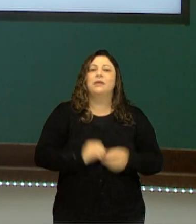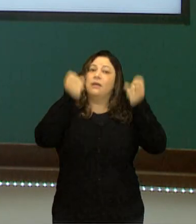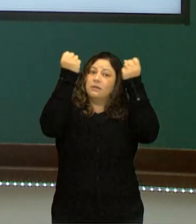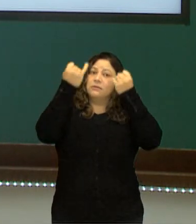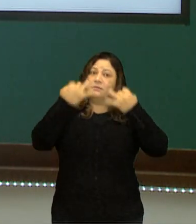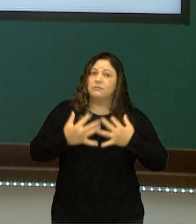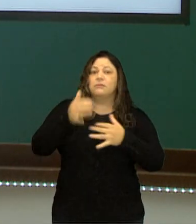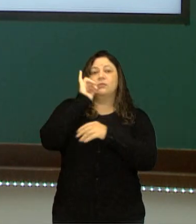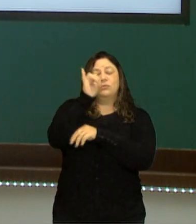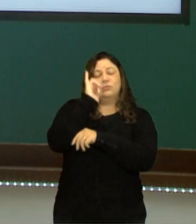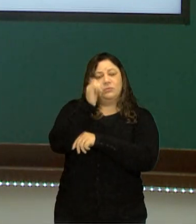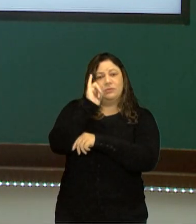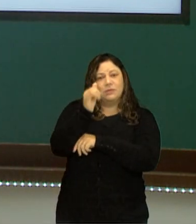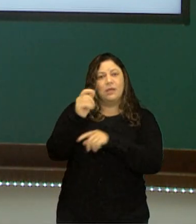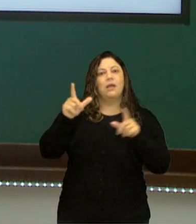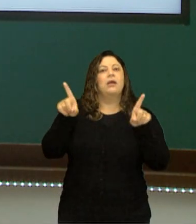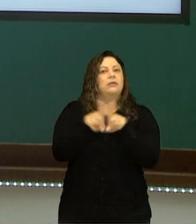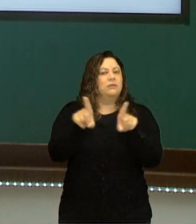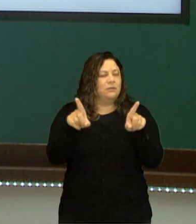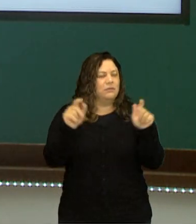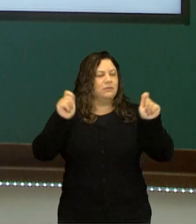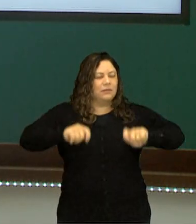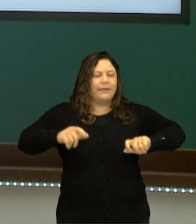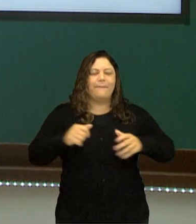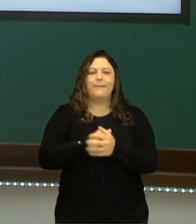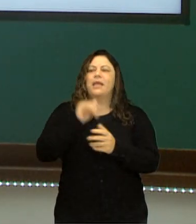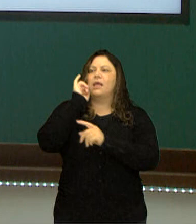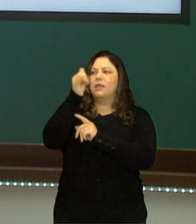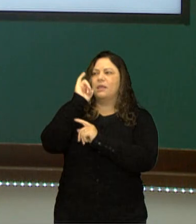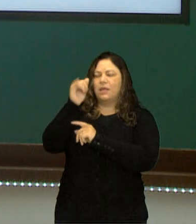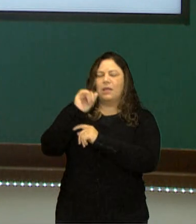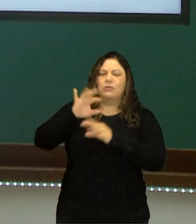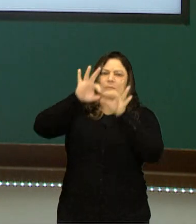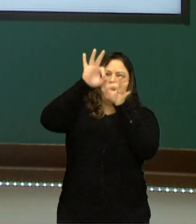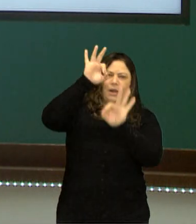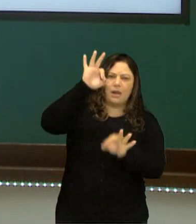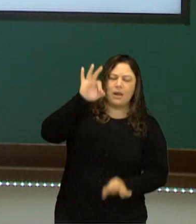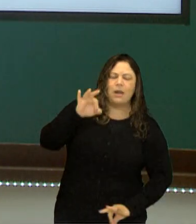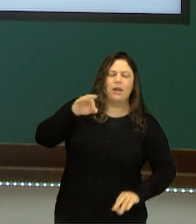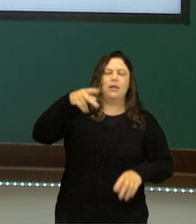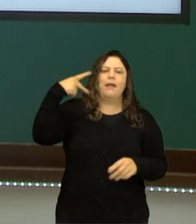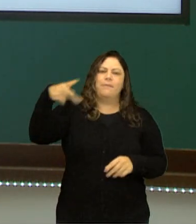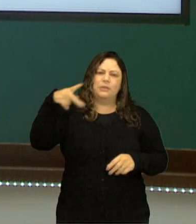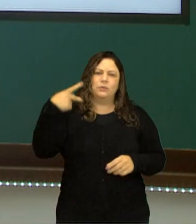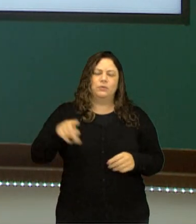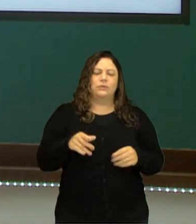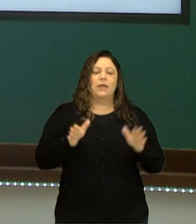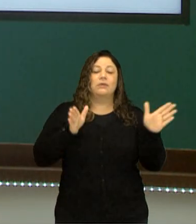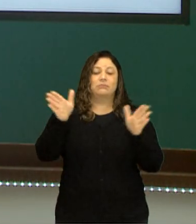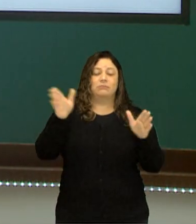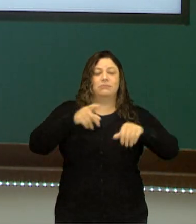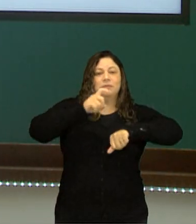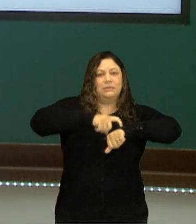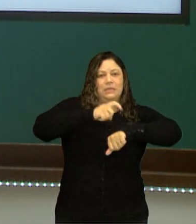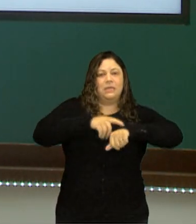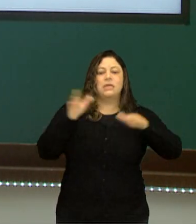uma narrativa, ele possui então narrador, enredo, personagens, tempo e espaço.